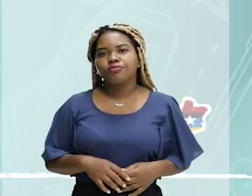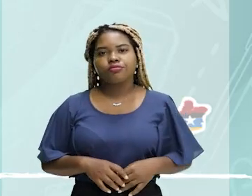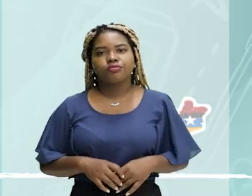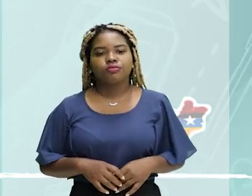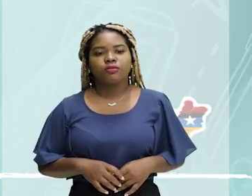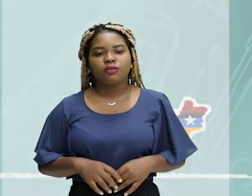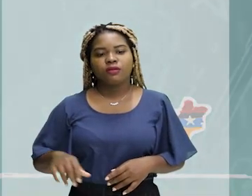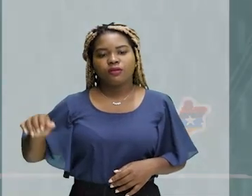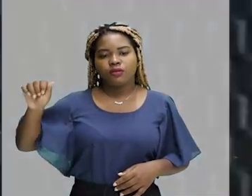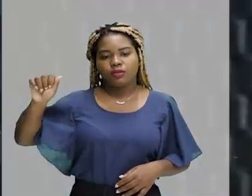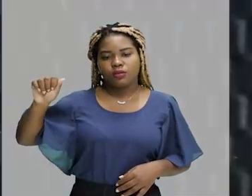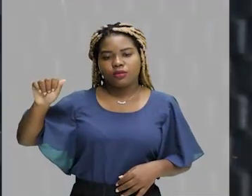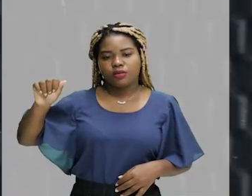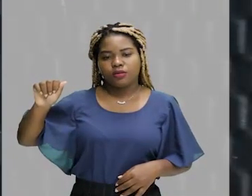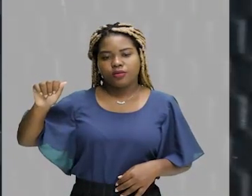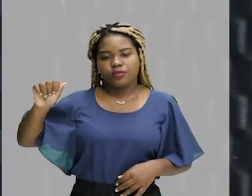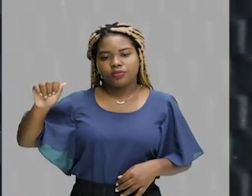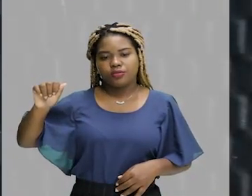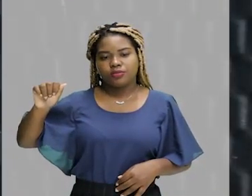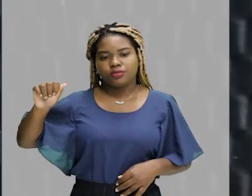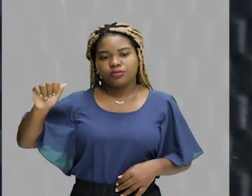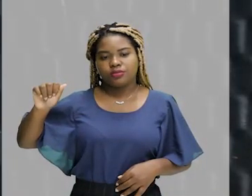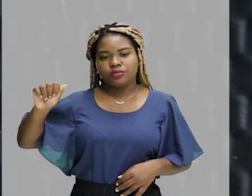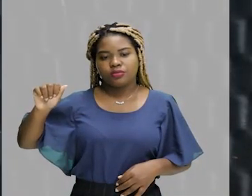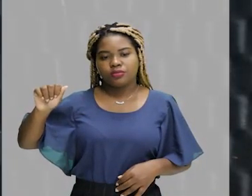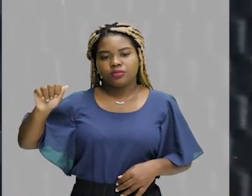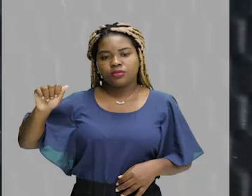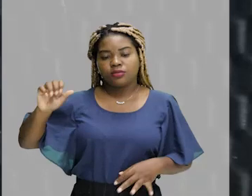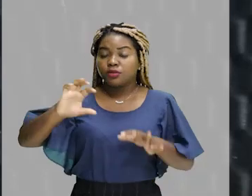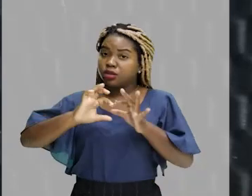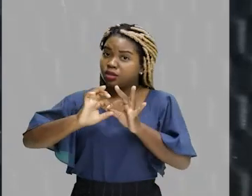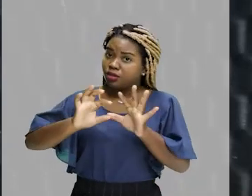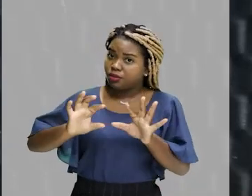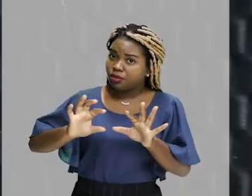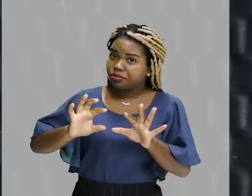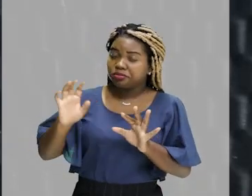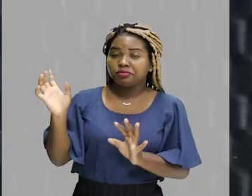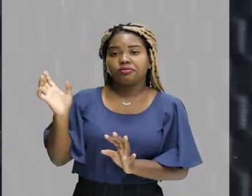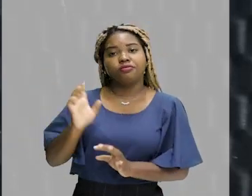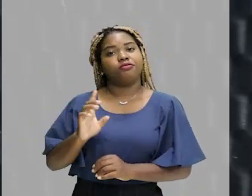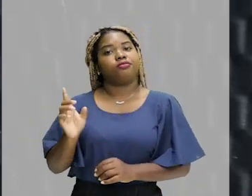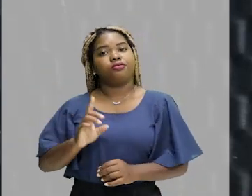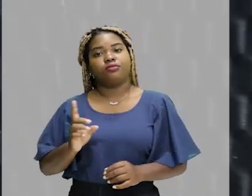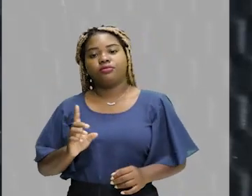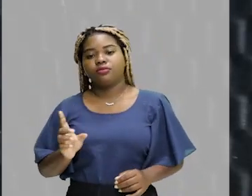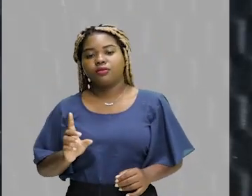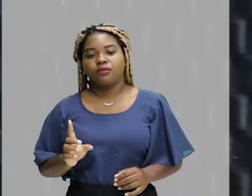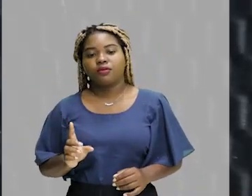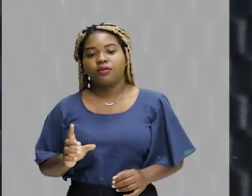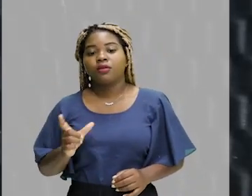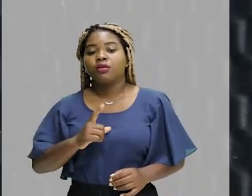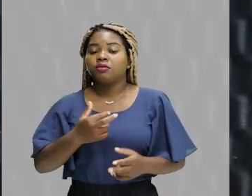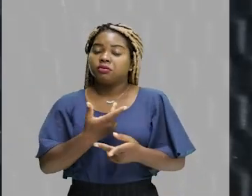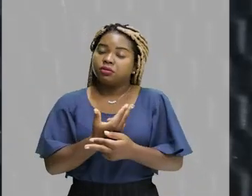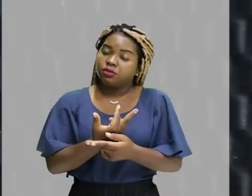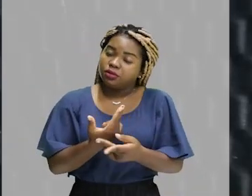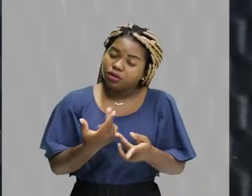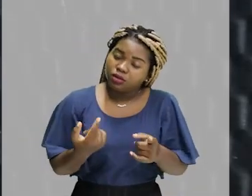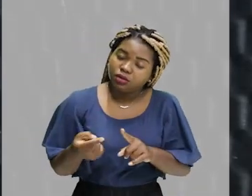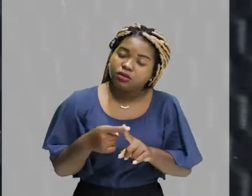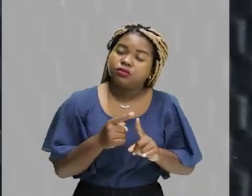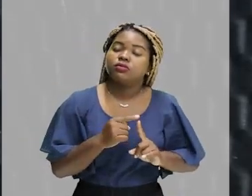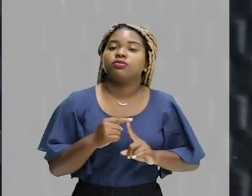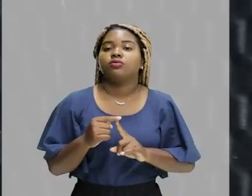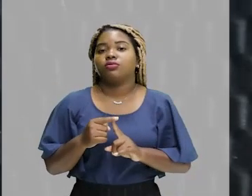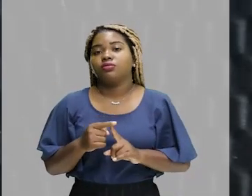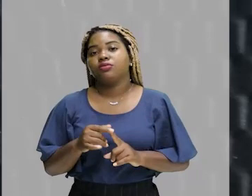A concessão total de liberdade ao indivíduo, não. Nós temos aí vários elementos, como, por exemplo, hoje tem